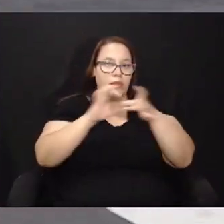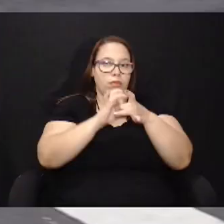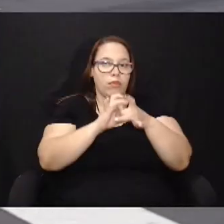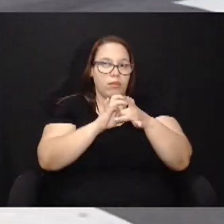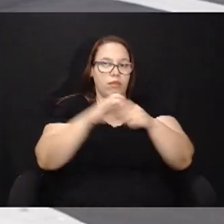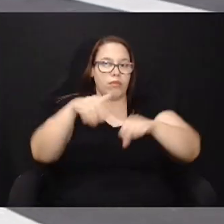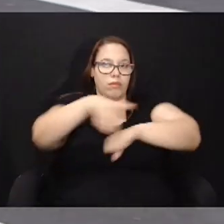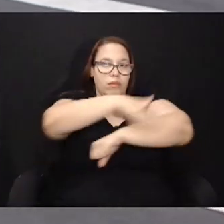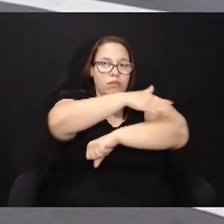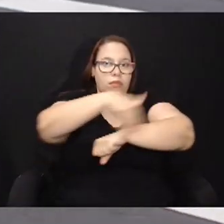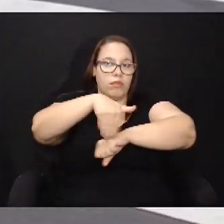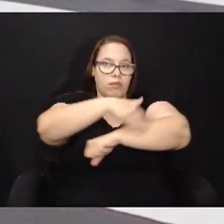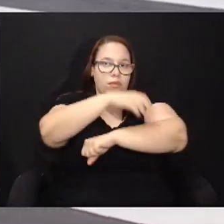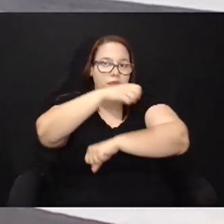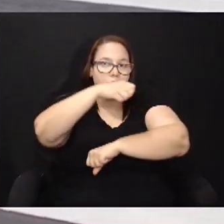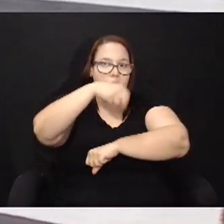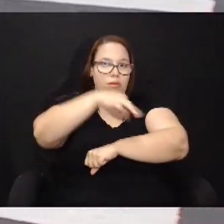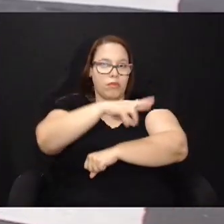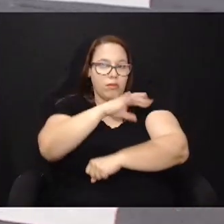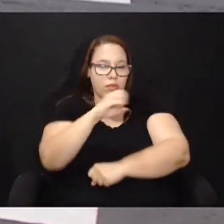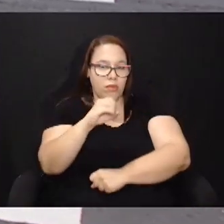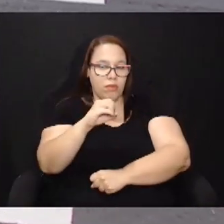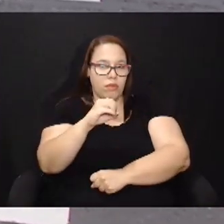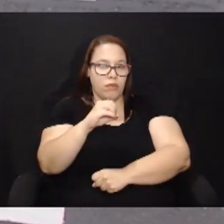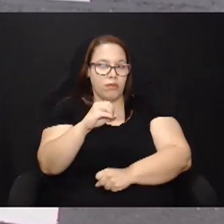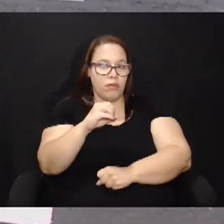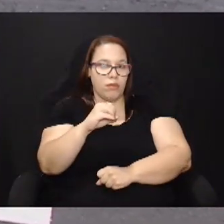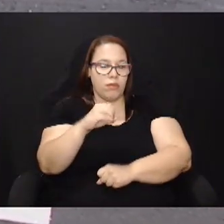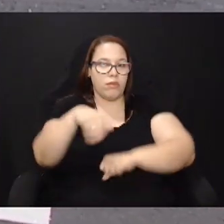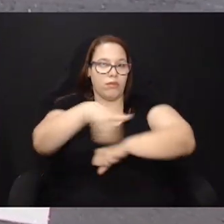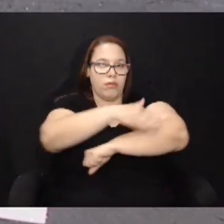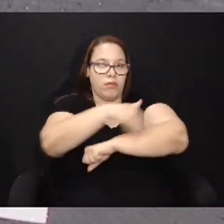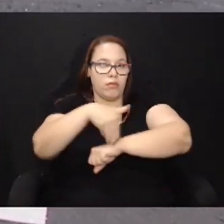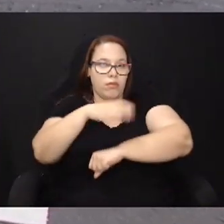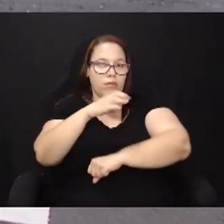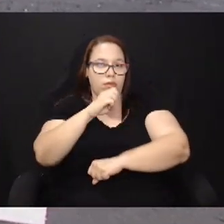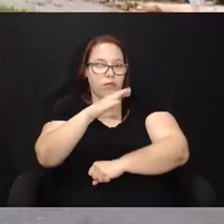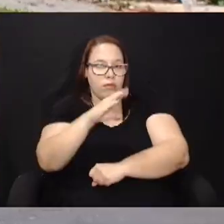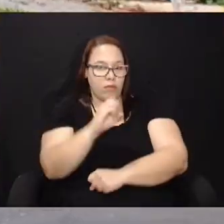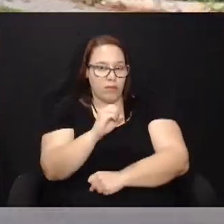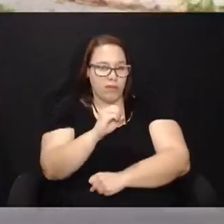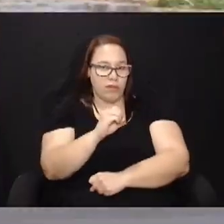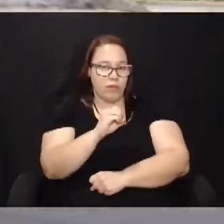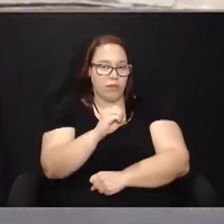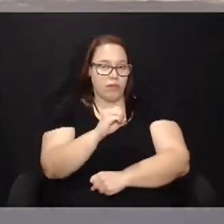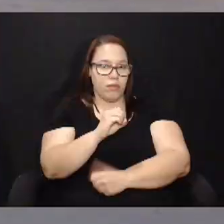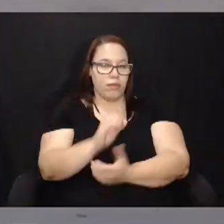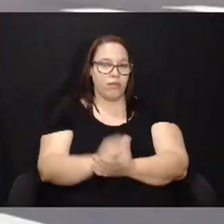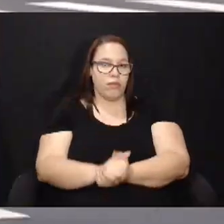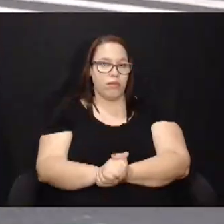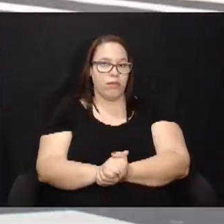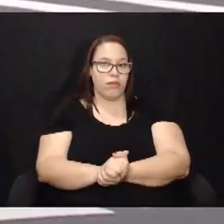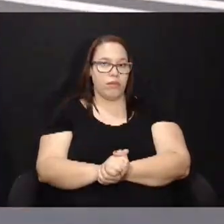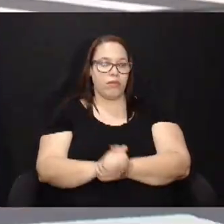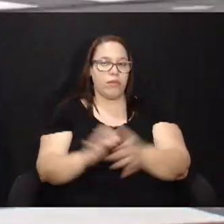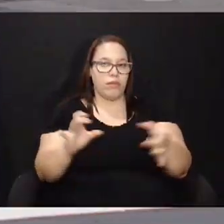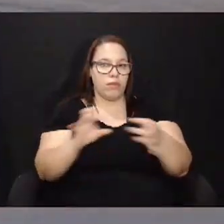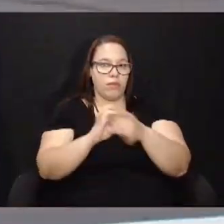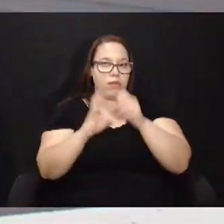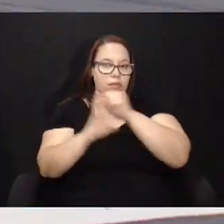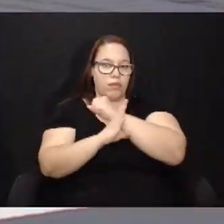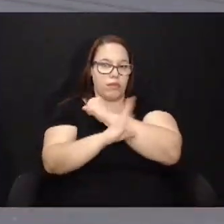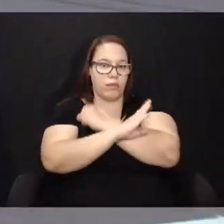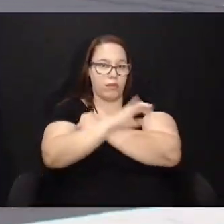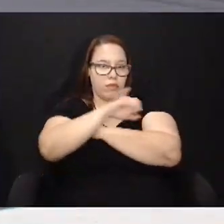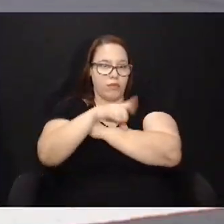Antônio Menas Filho e a rua Cabo Aladarte Cândido dos Santos, que liga aos bairros Jardim Mercedes